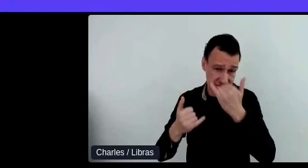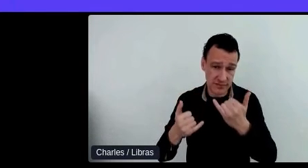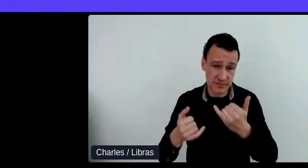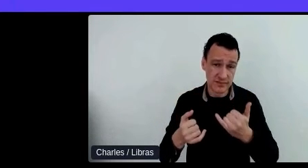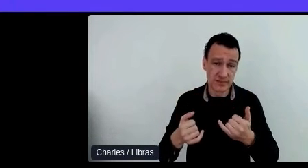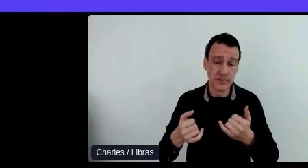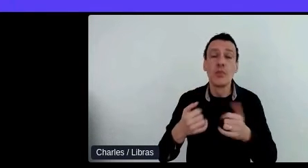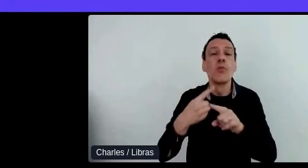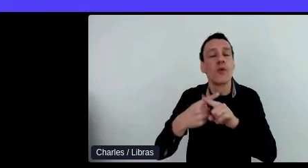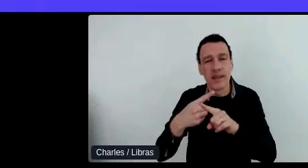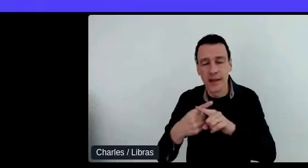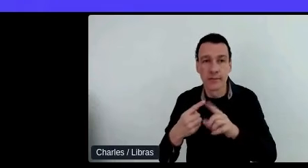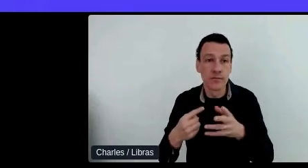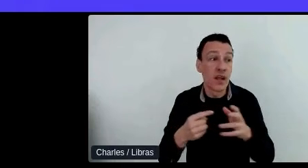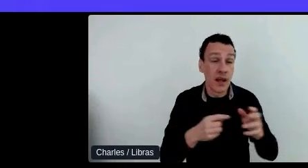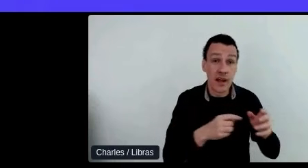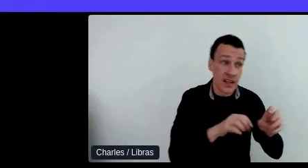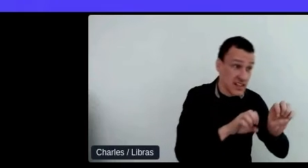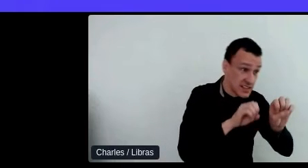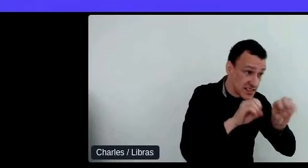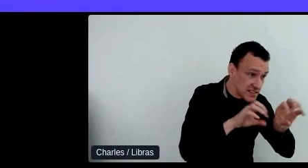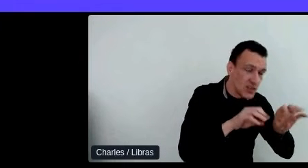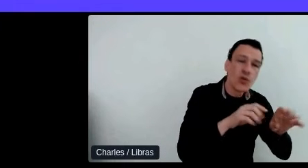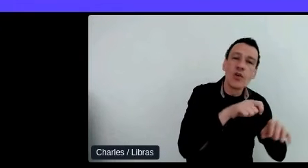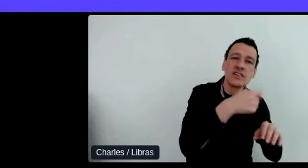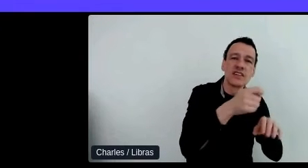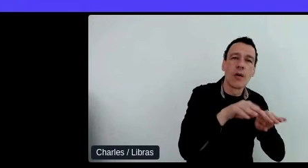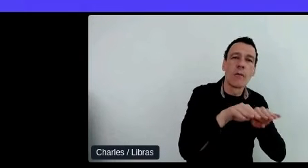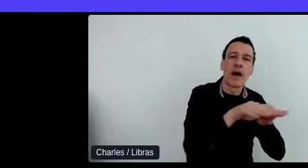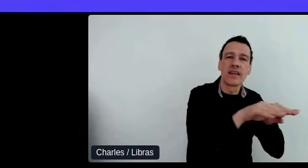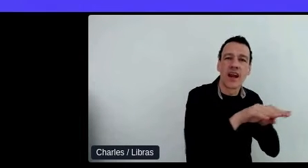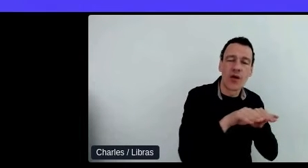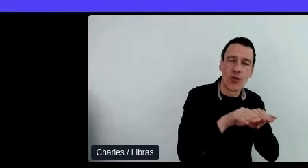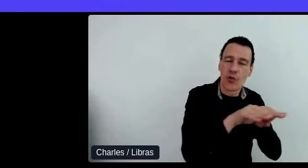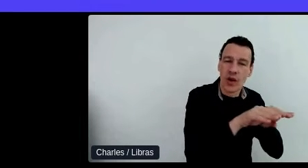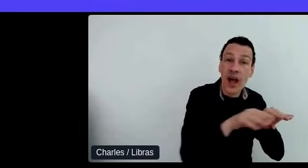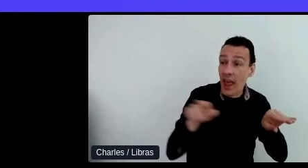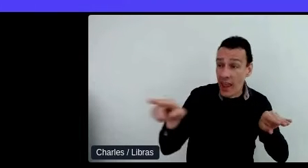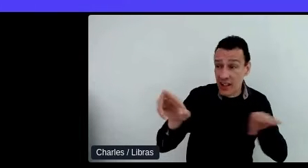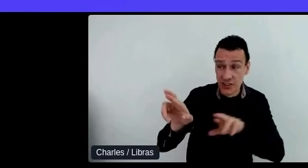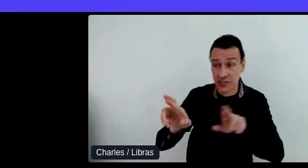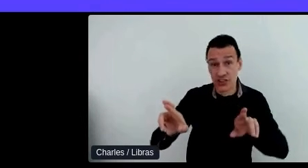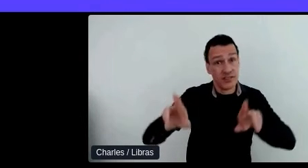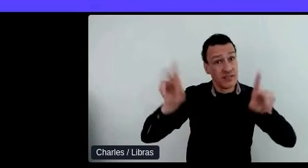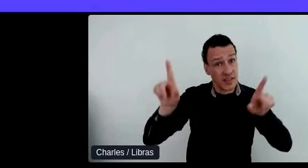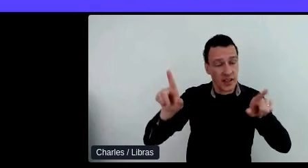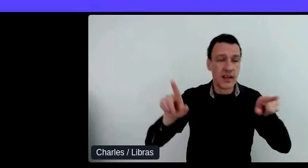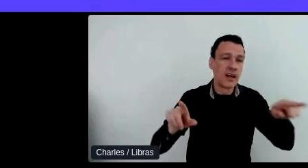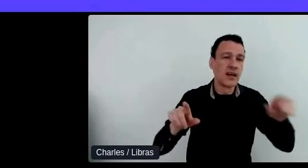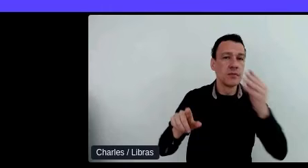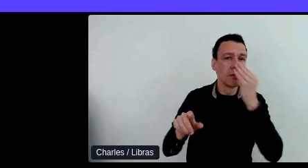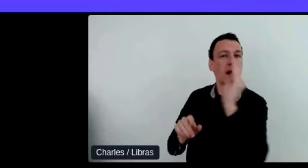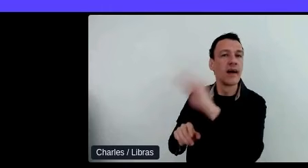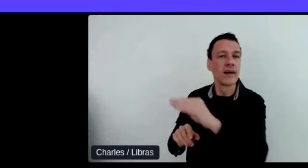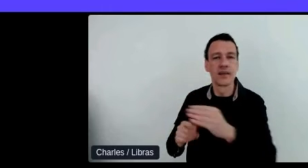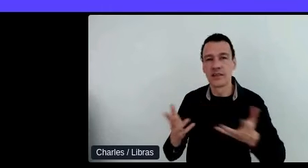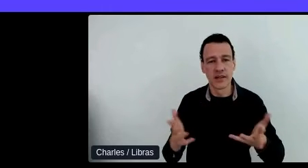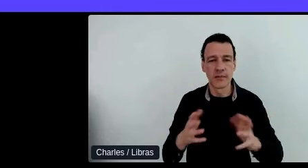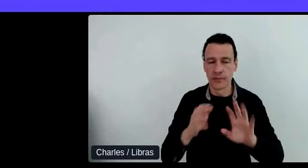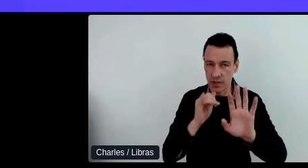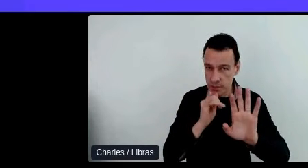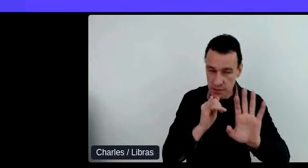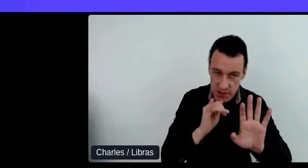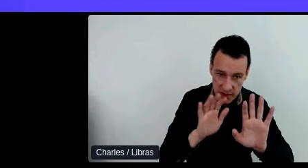do padrão, né? Da normalidade, né, no caso. E, enfim, né? Por exemplo, teve